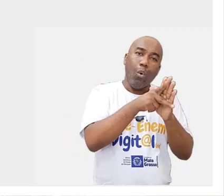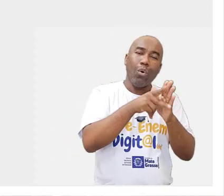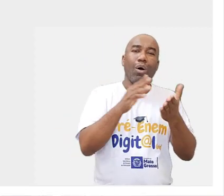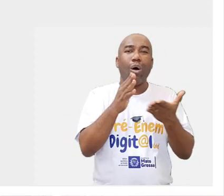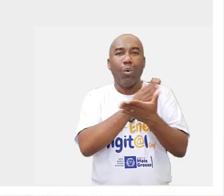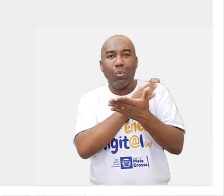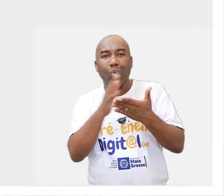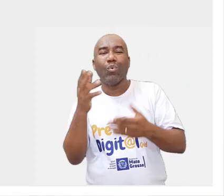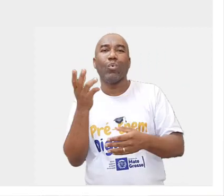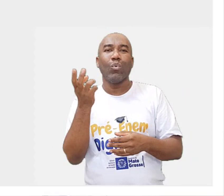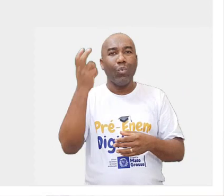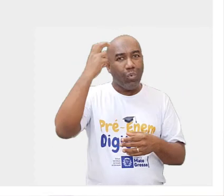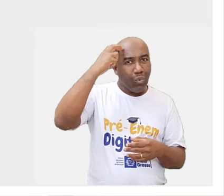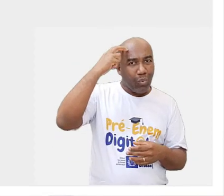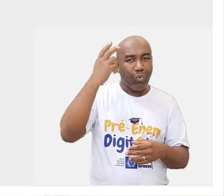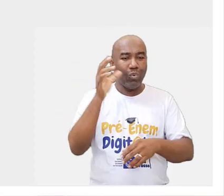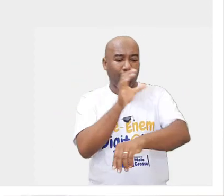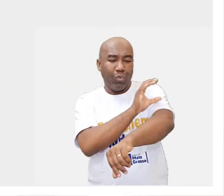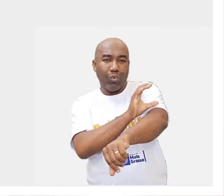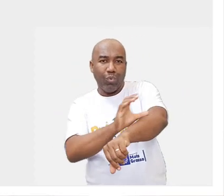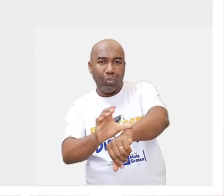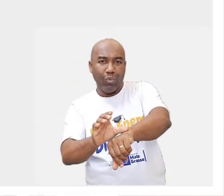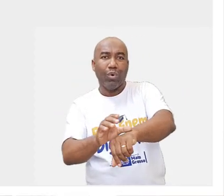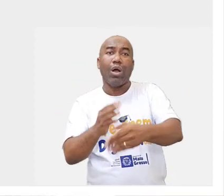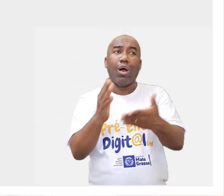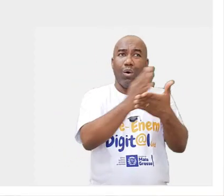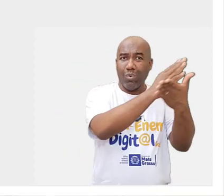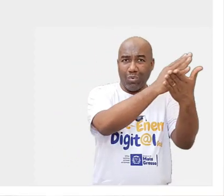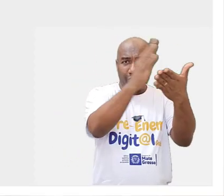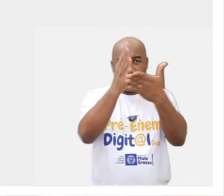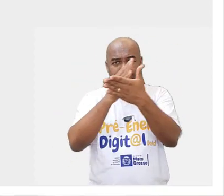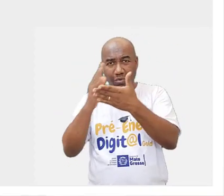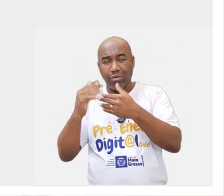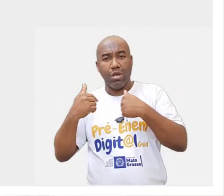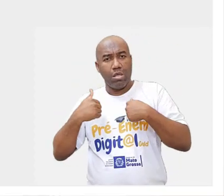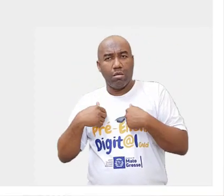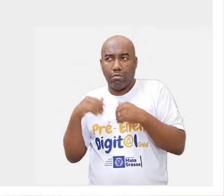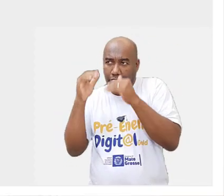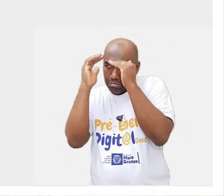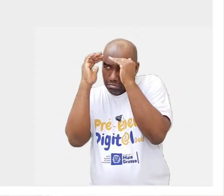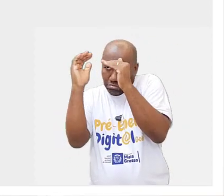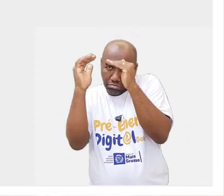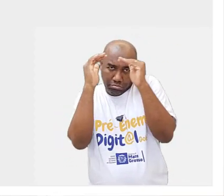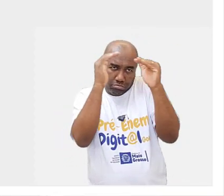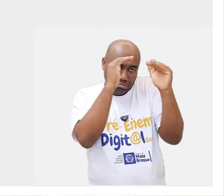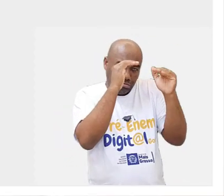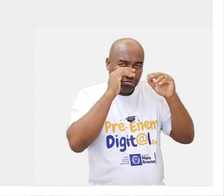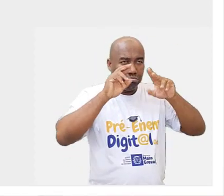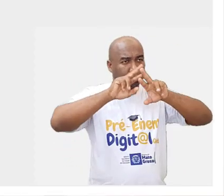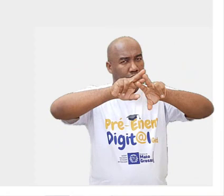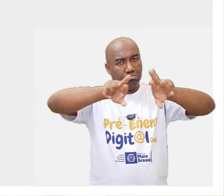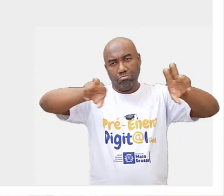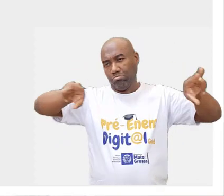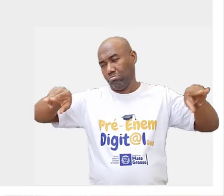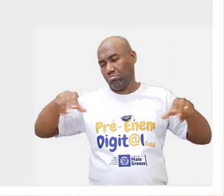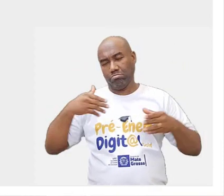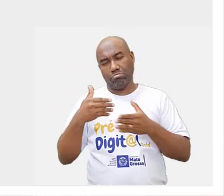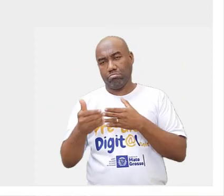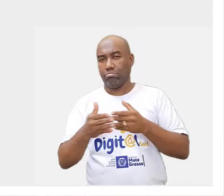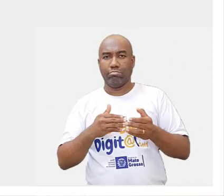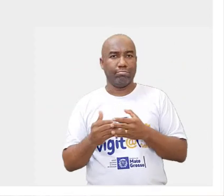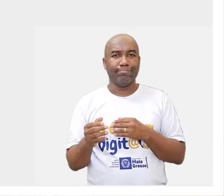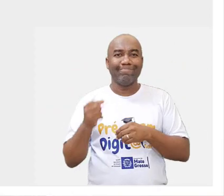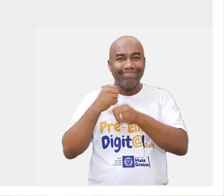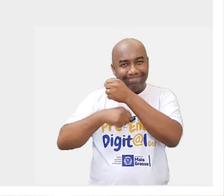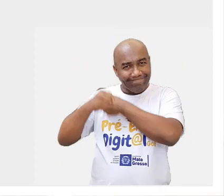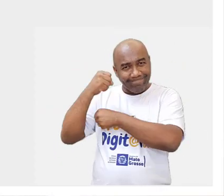emendei ali, ó, laicidade do Estado. O que é um Estado laico? Diversidade de crenças. Vamos lá. Lembra que nós